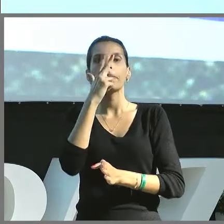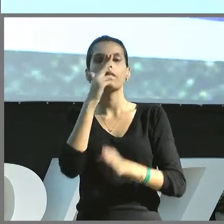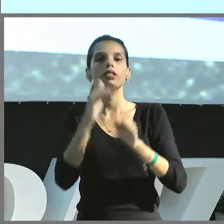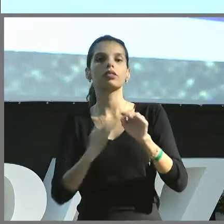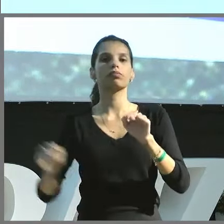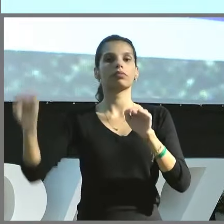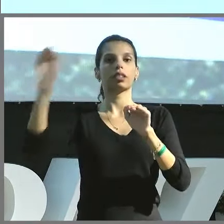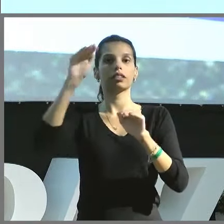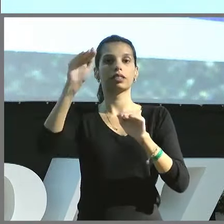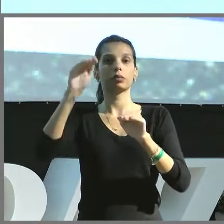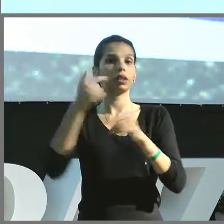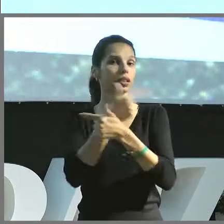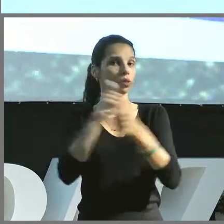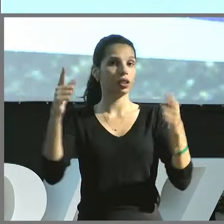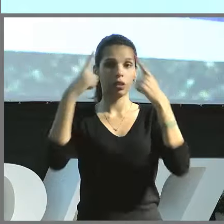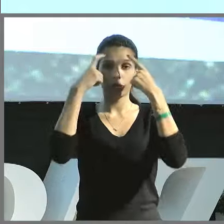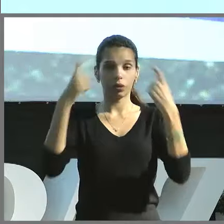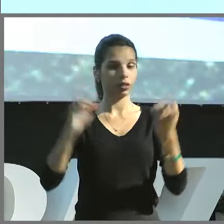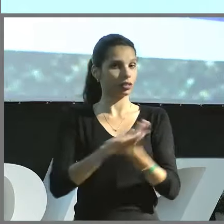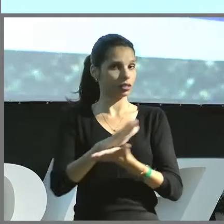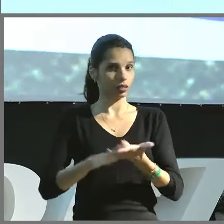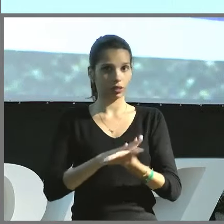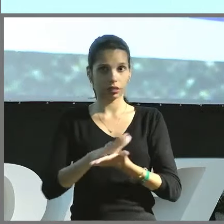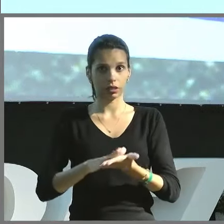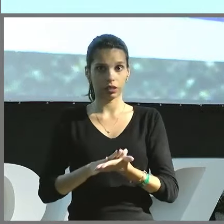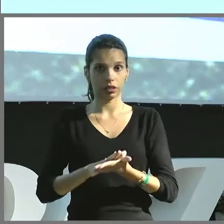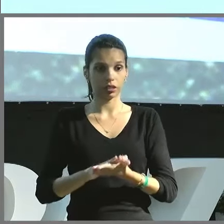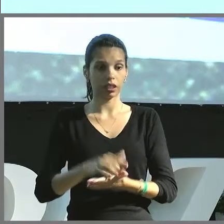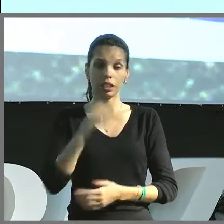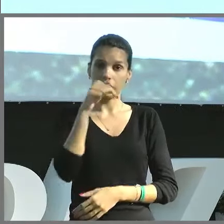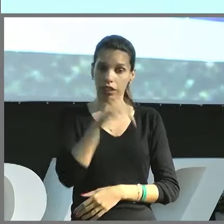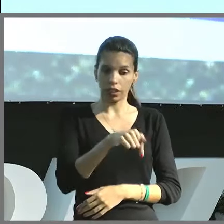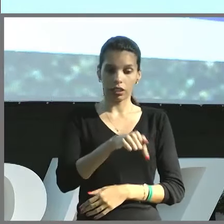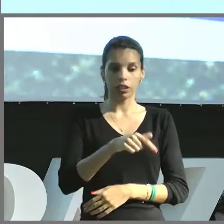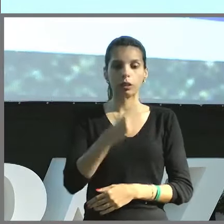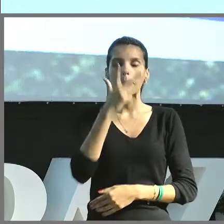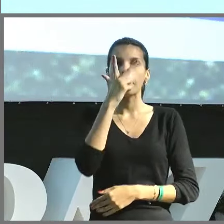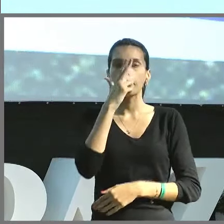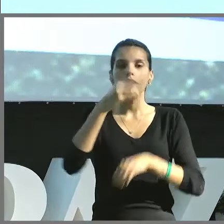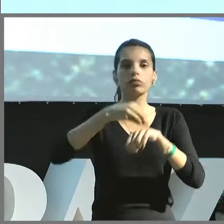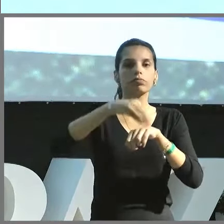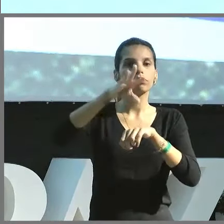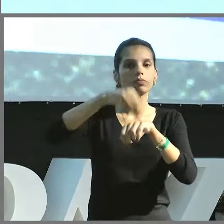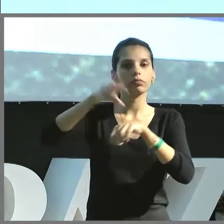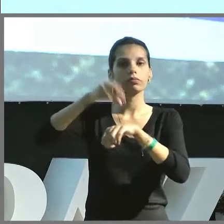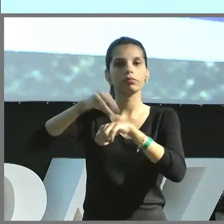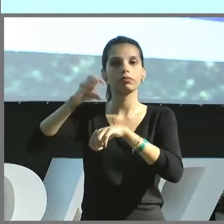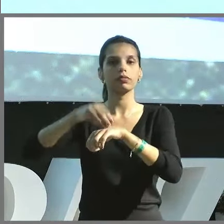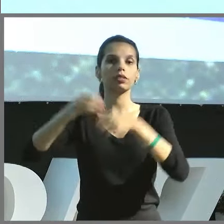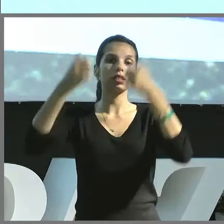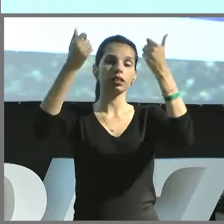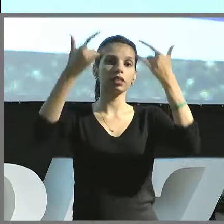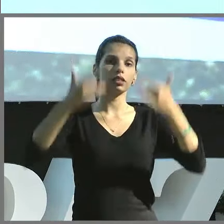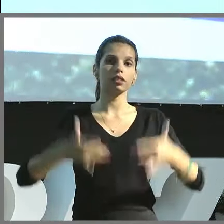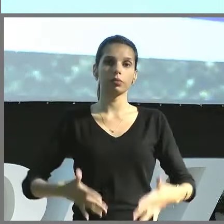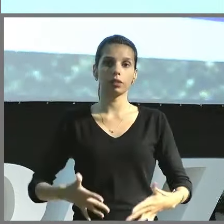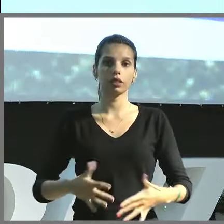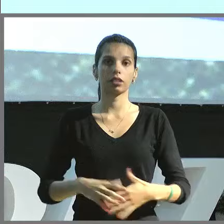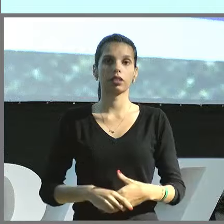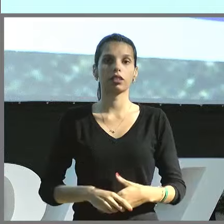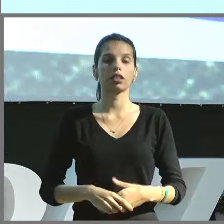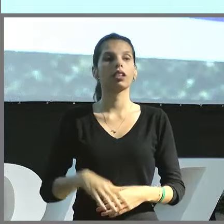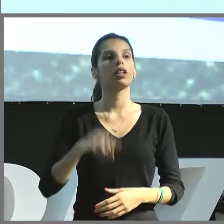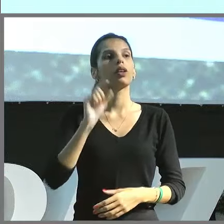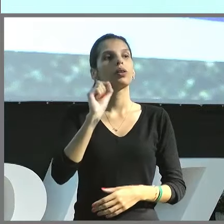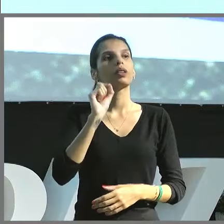sem nenhuma violência, com a ternura de alguém que trança,